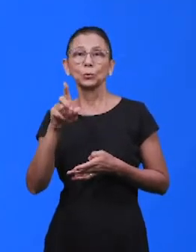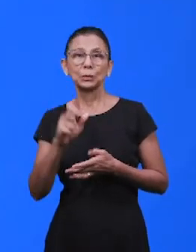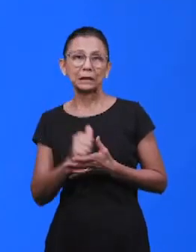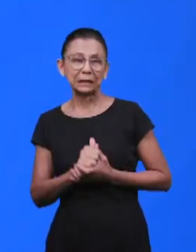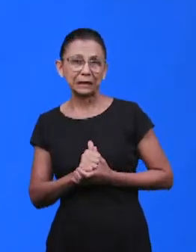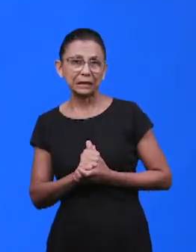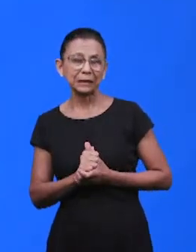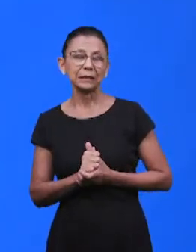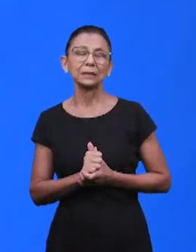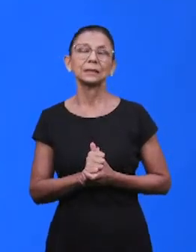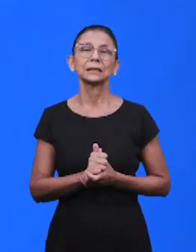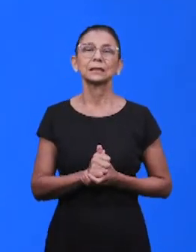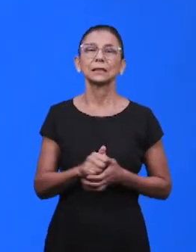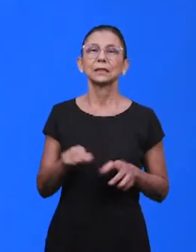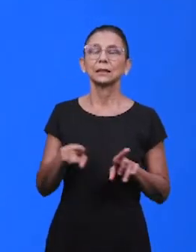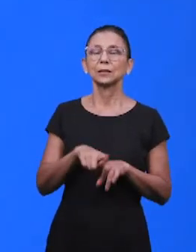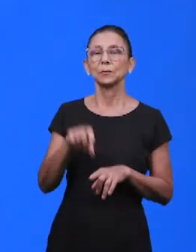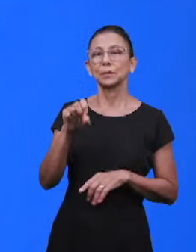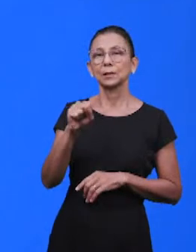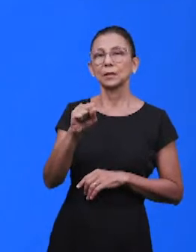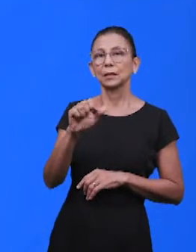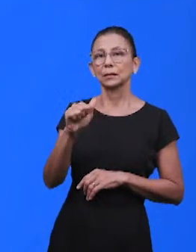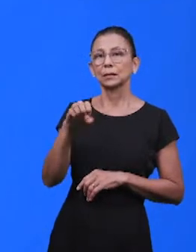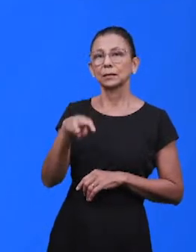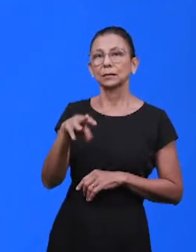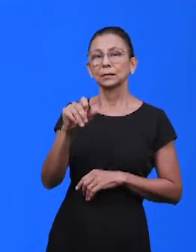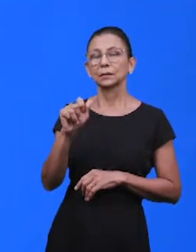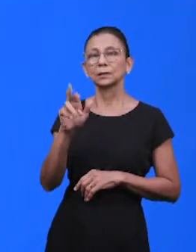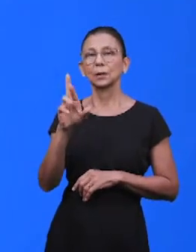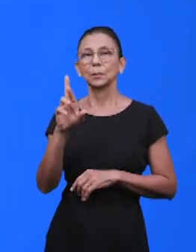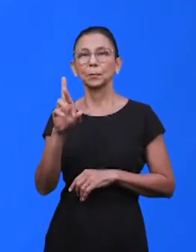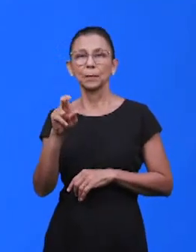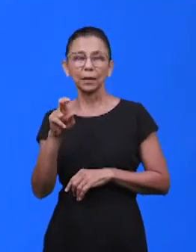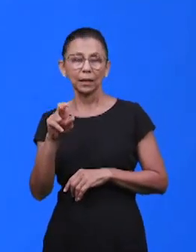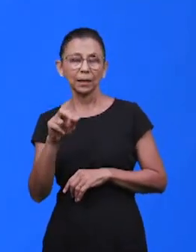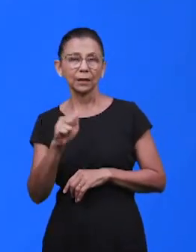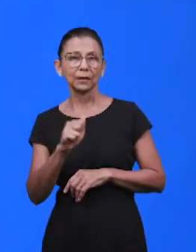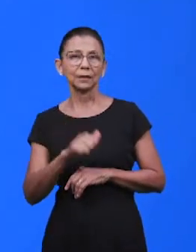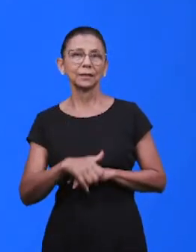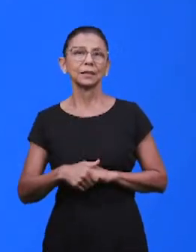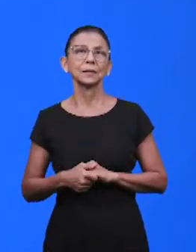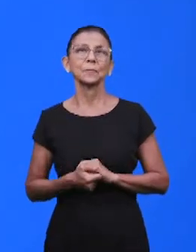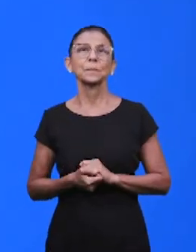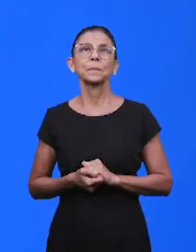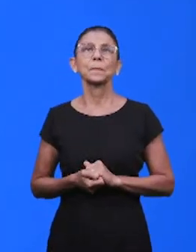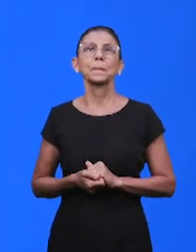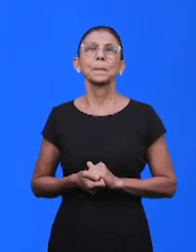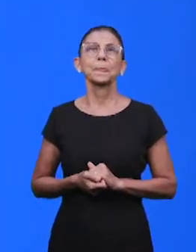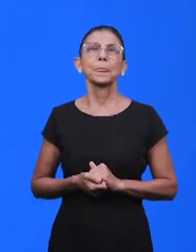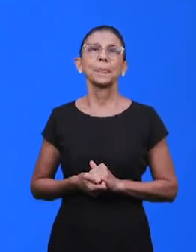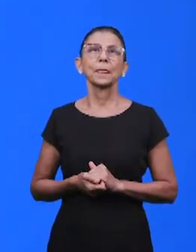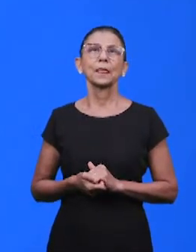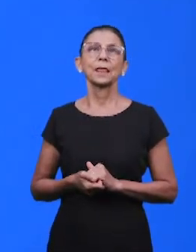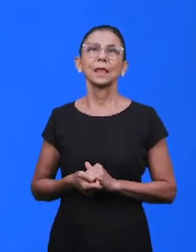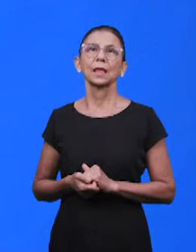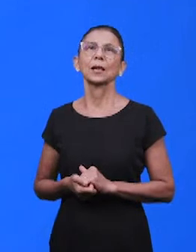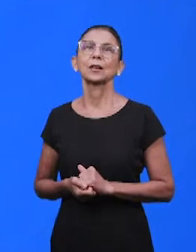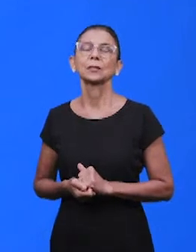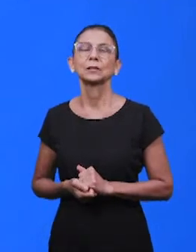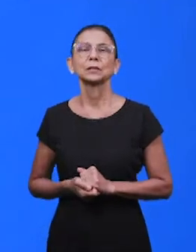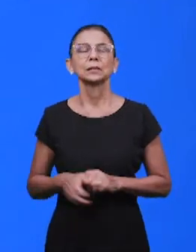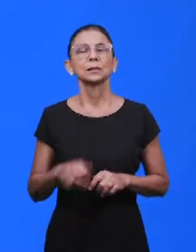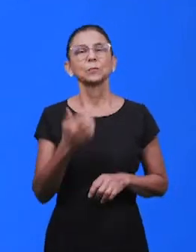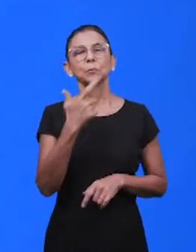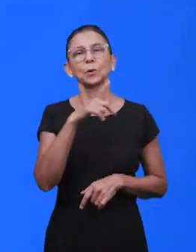ser de outra pessoa. E também a irmã que está com a colocação aí das iniciais MR.